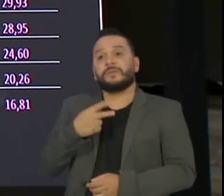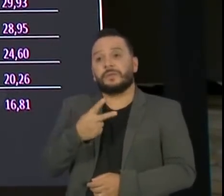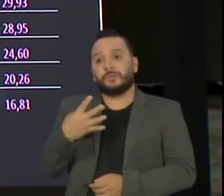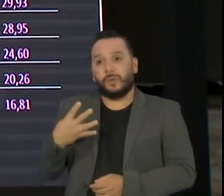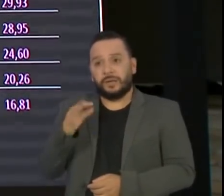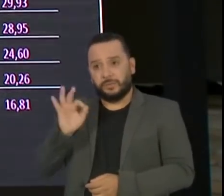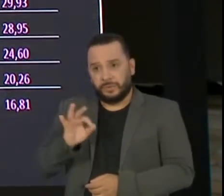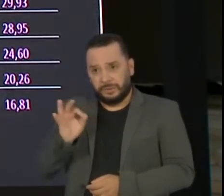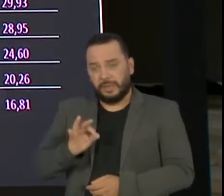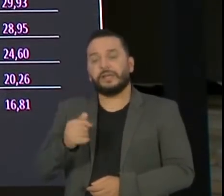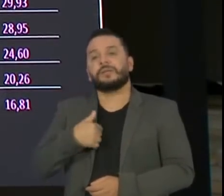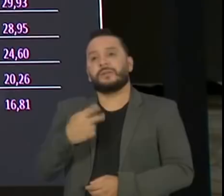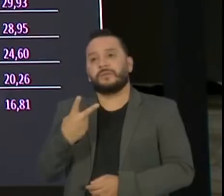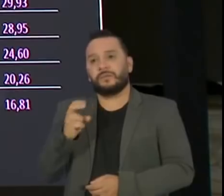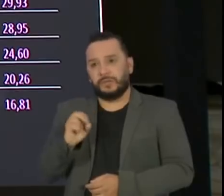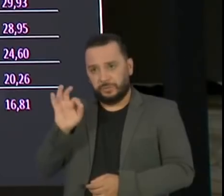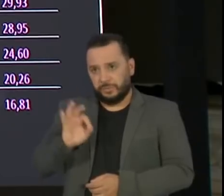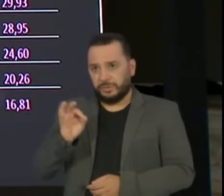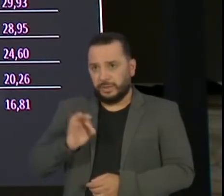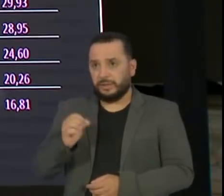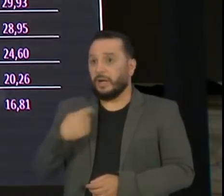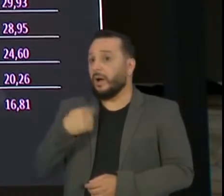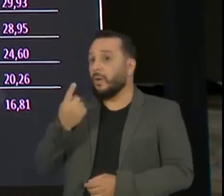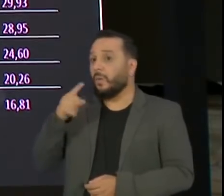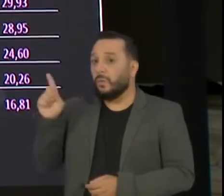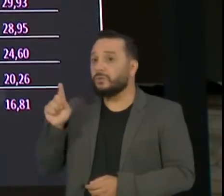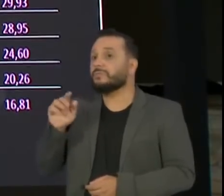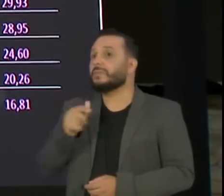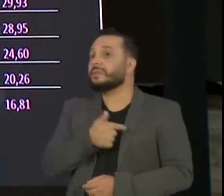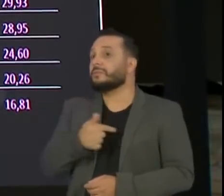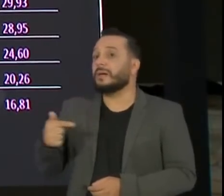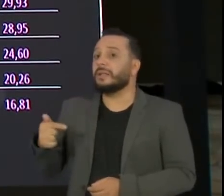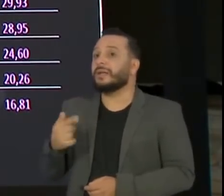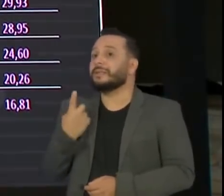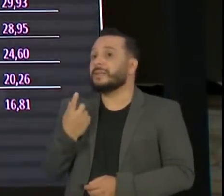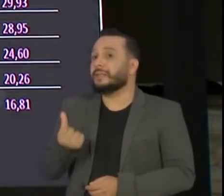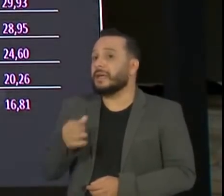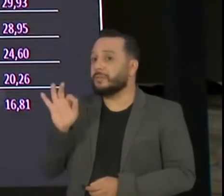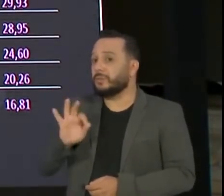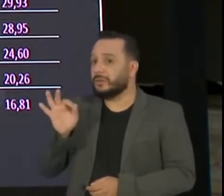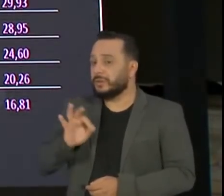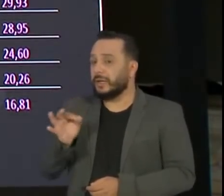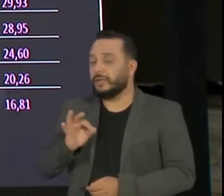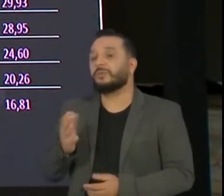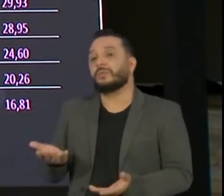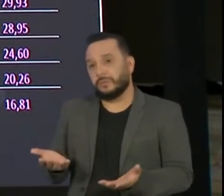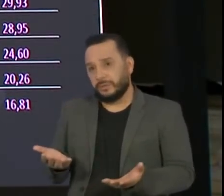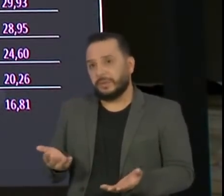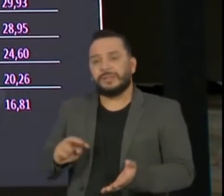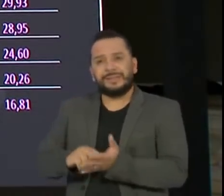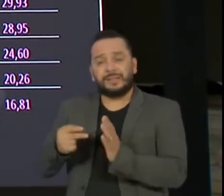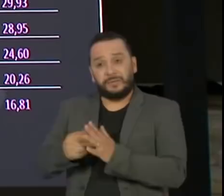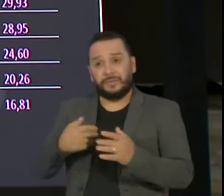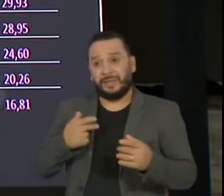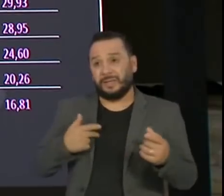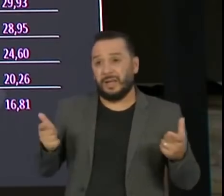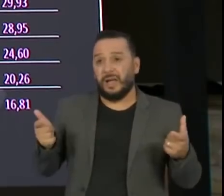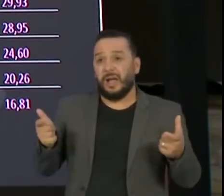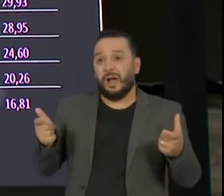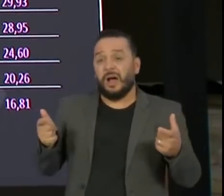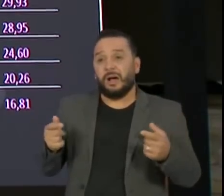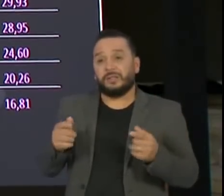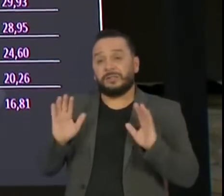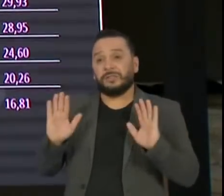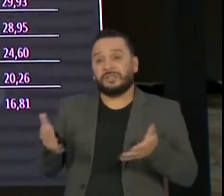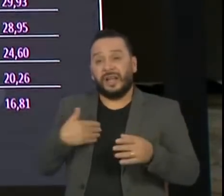de crescimento e na última semana 16% de crescimento. O que mostra uma redução na velocidade,